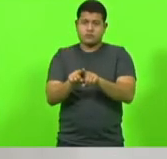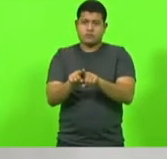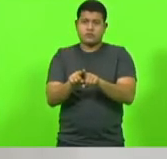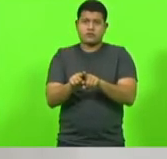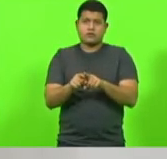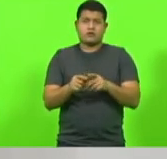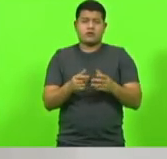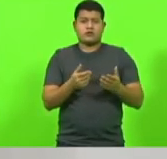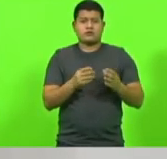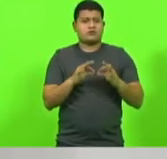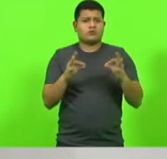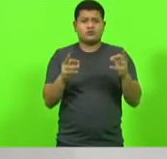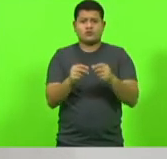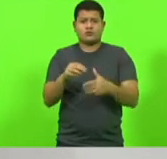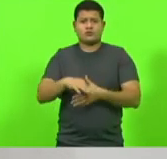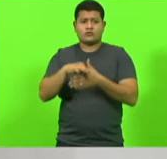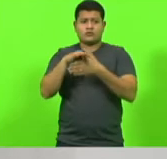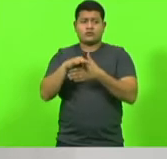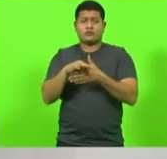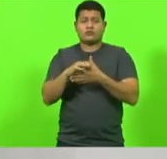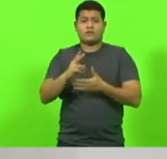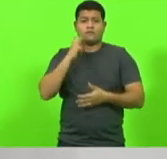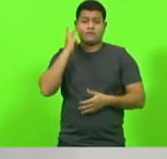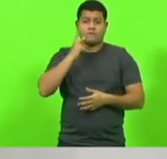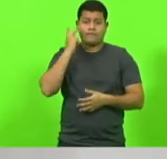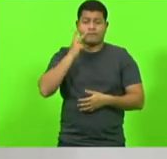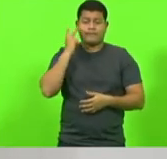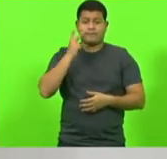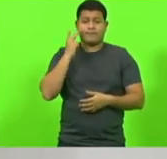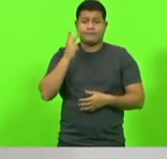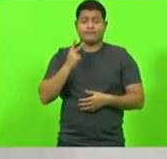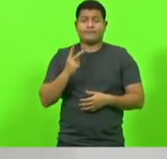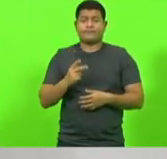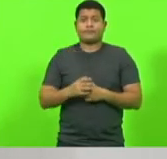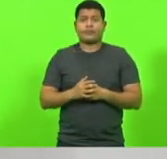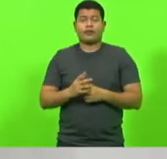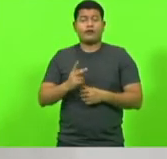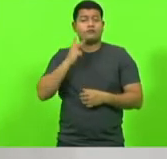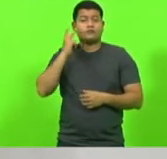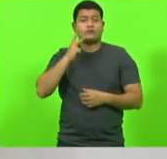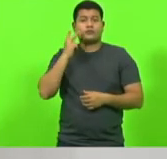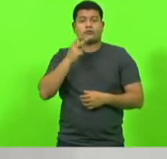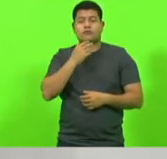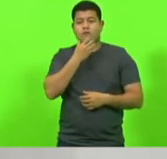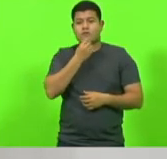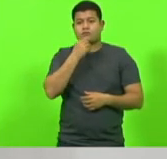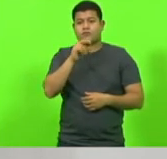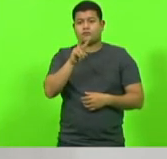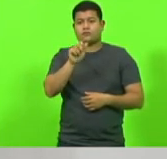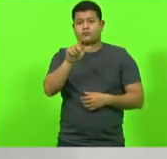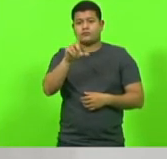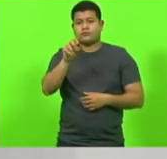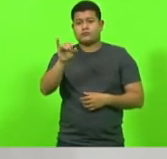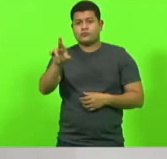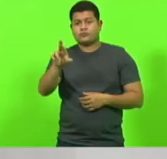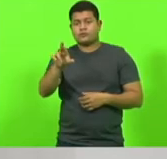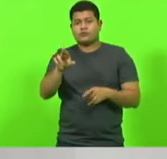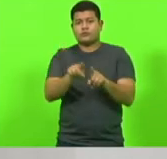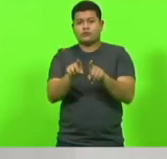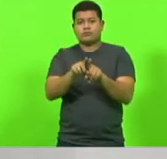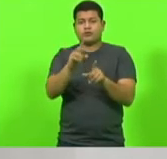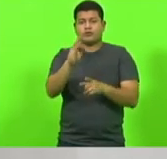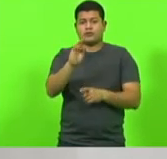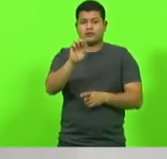nossas lideranças e vereadores do município, o vereador Valdir, vereador